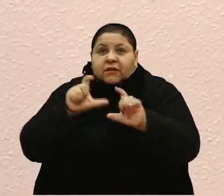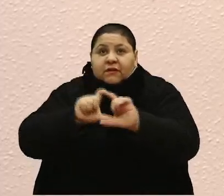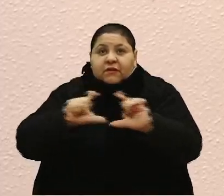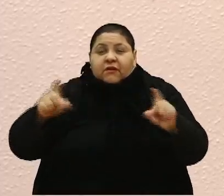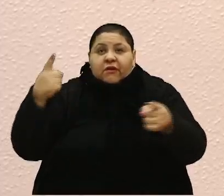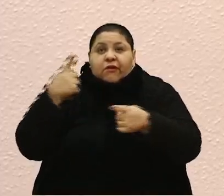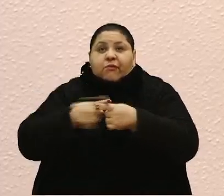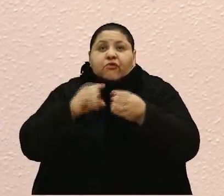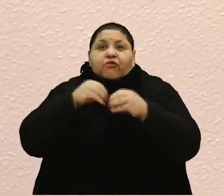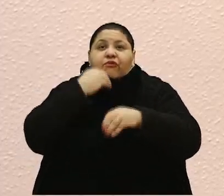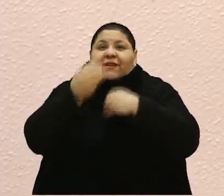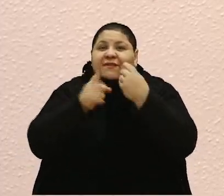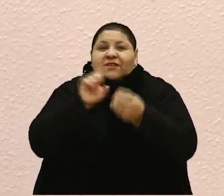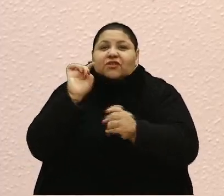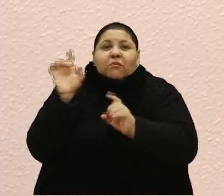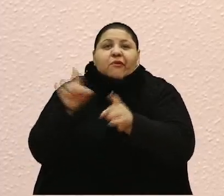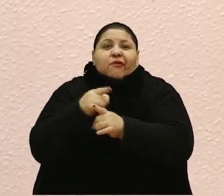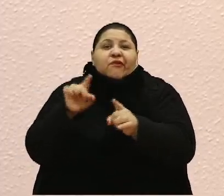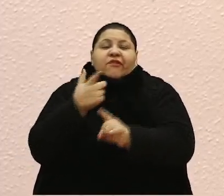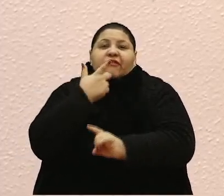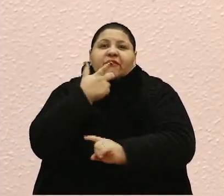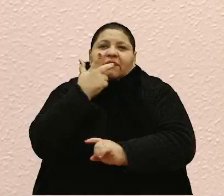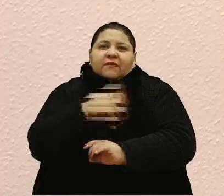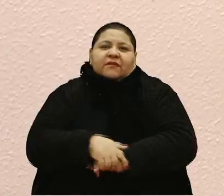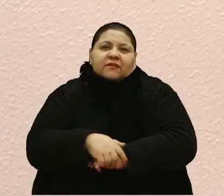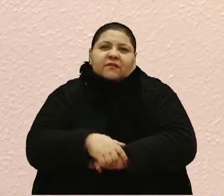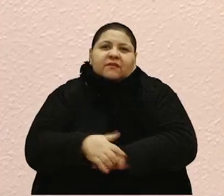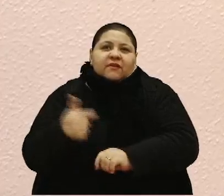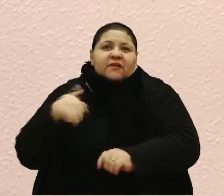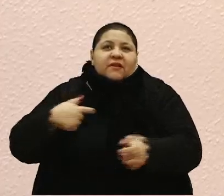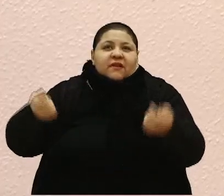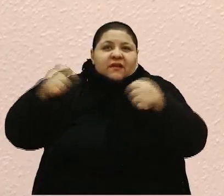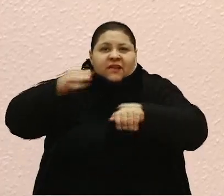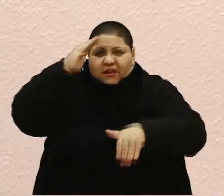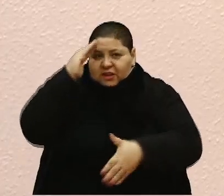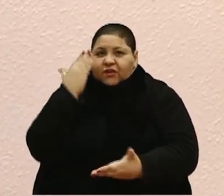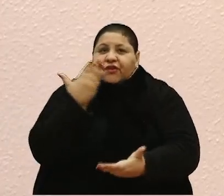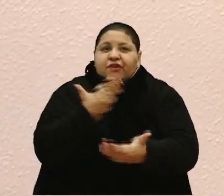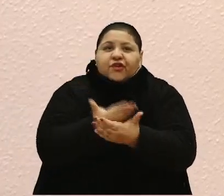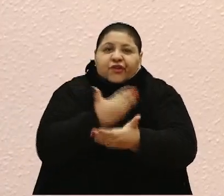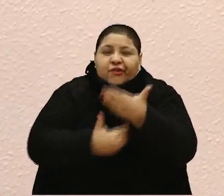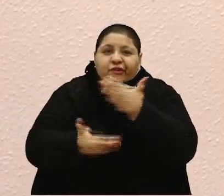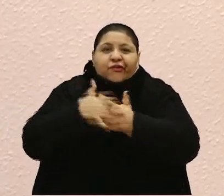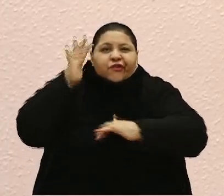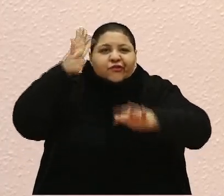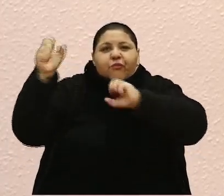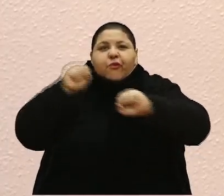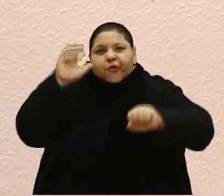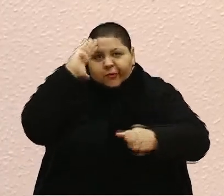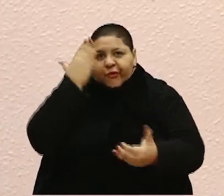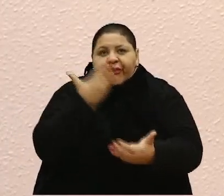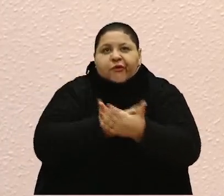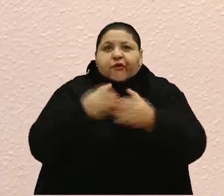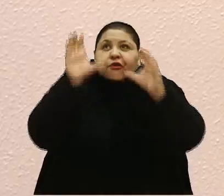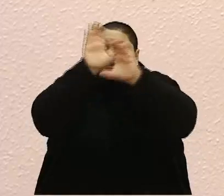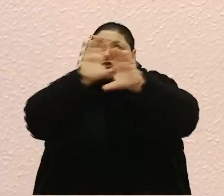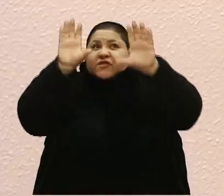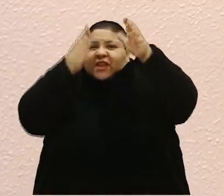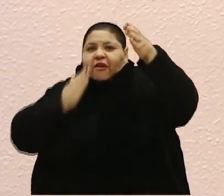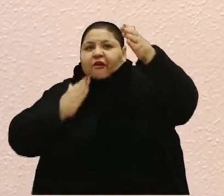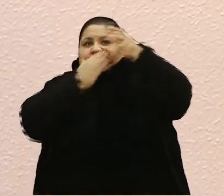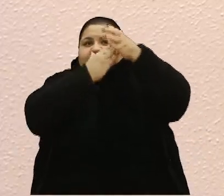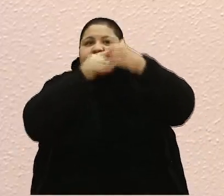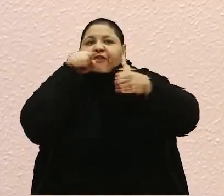uma poesia, ela não é só uma música. E ela diz o seguinte: é necessário acreditar que todo sonho é possível, que o céu é o limite e